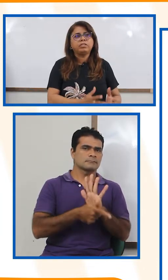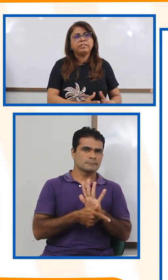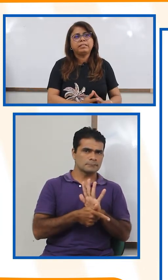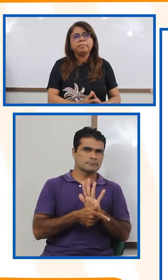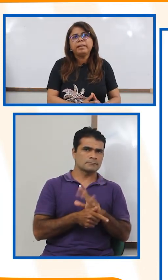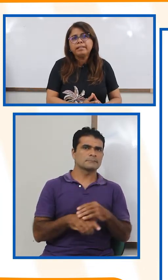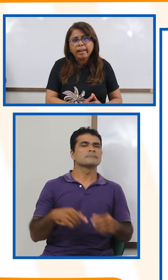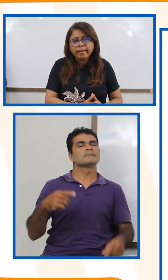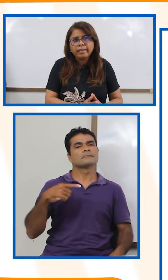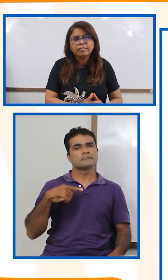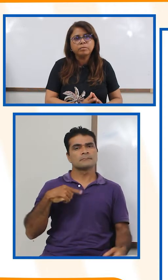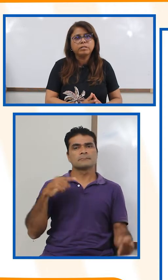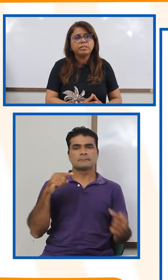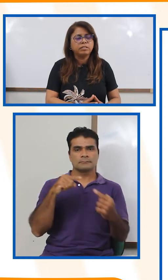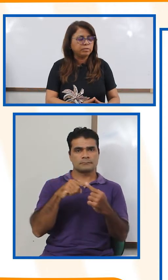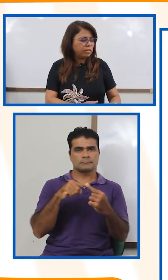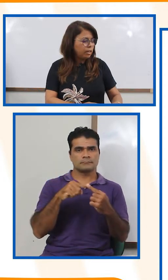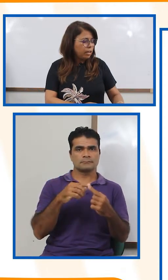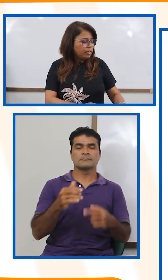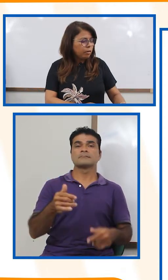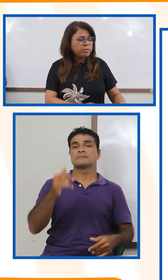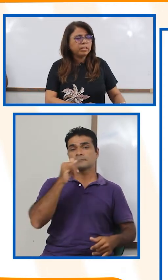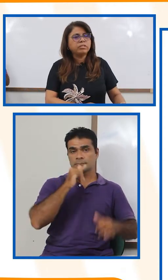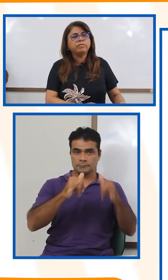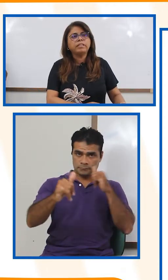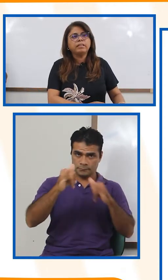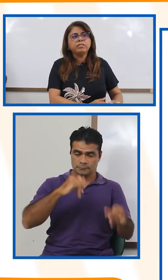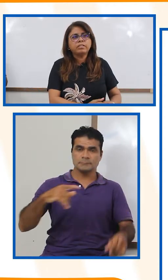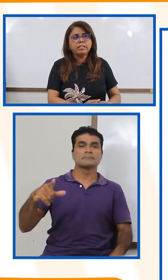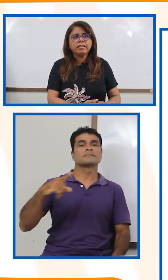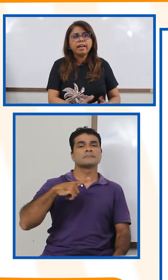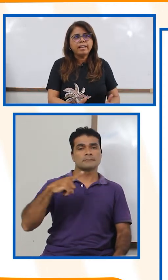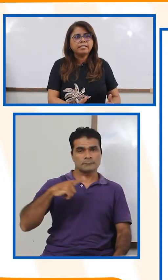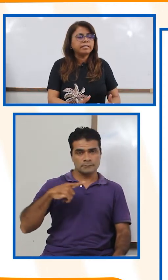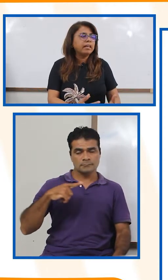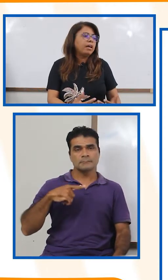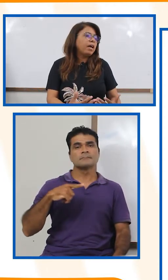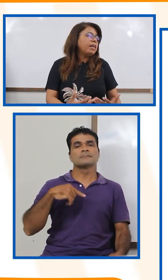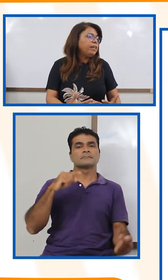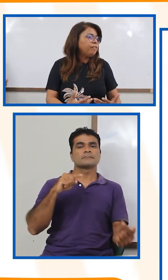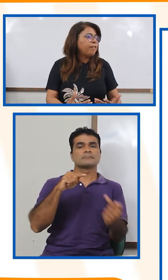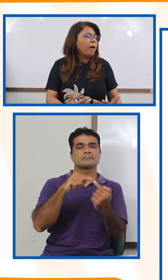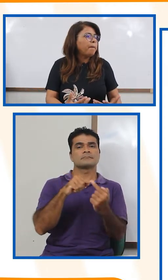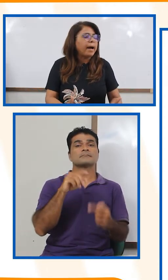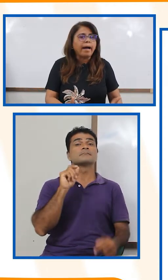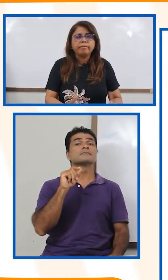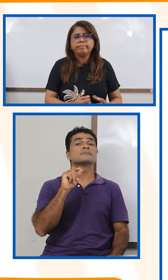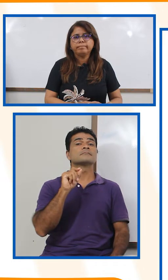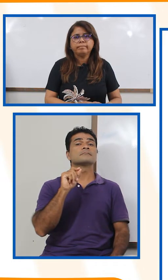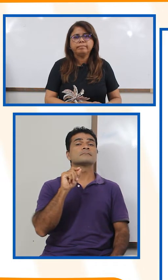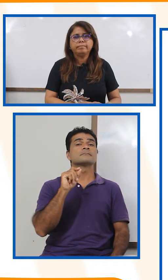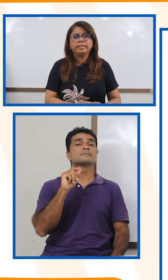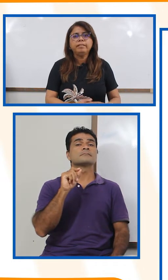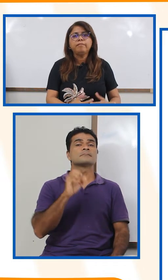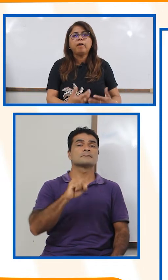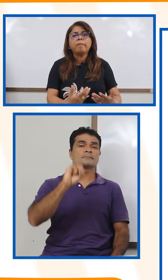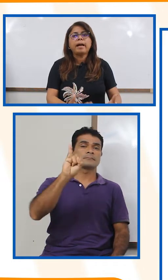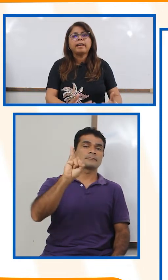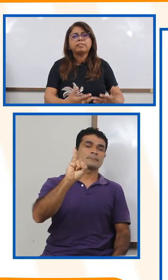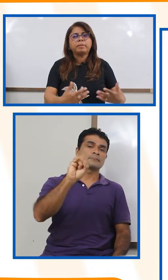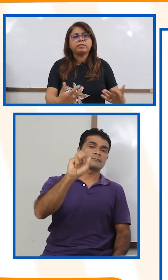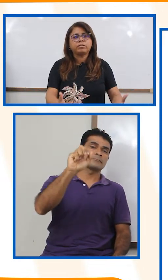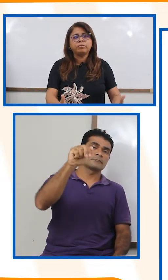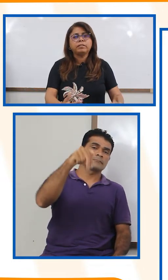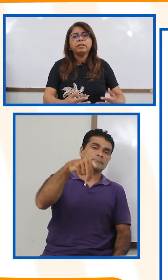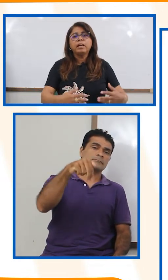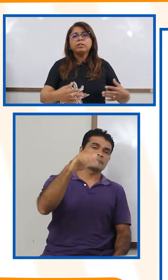a notícia também tem esse objetivo. E o objetivo da notícia é esse: informar. Informar